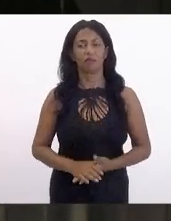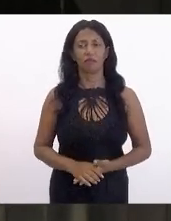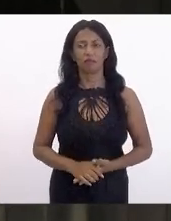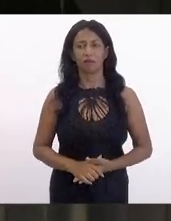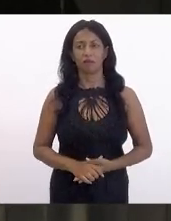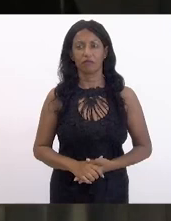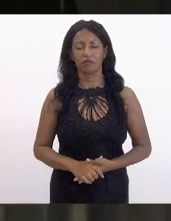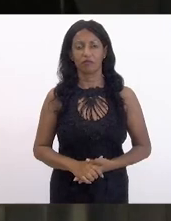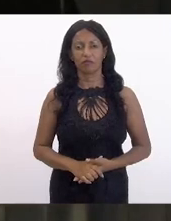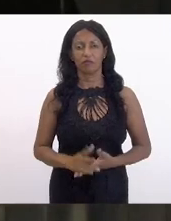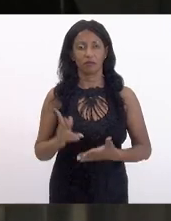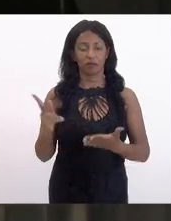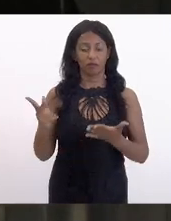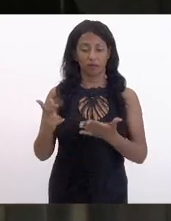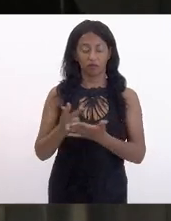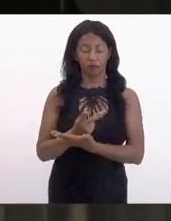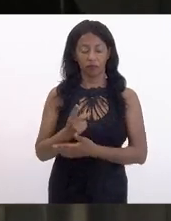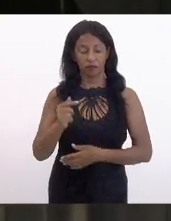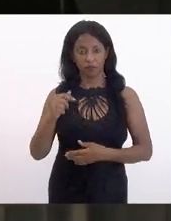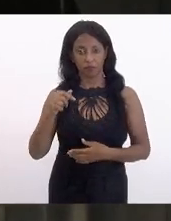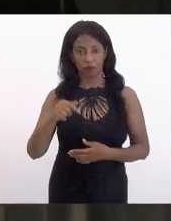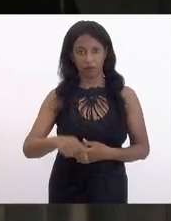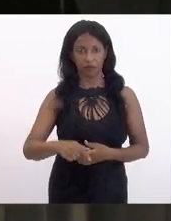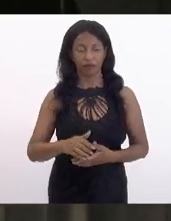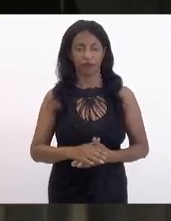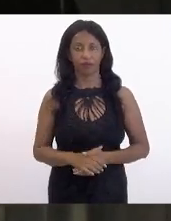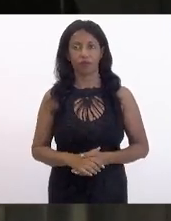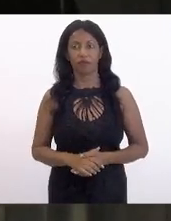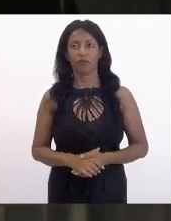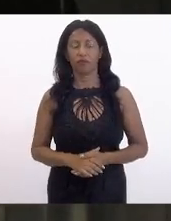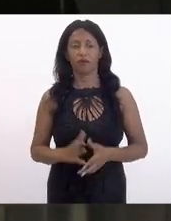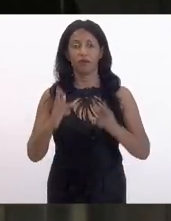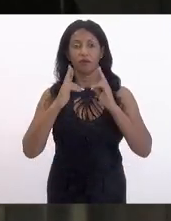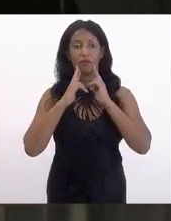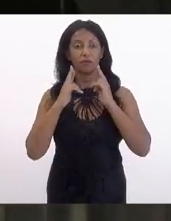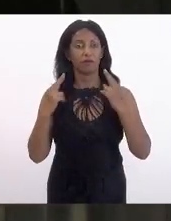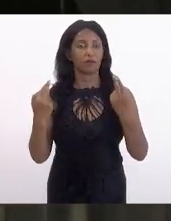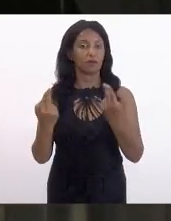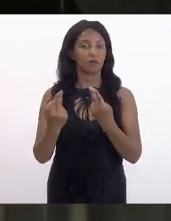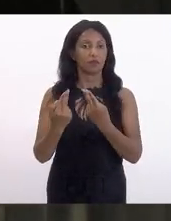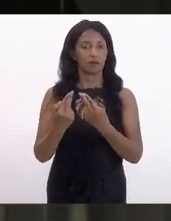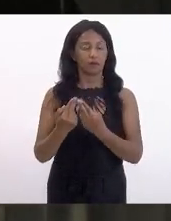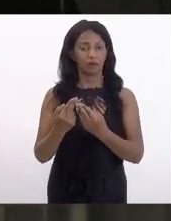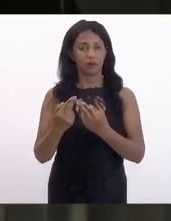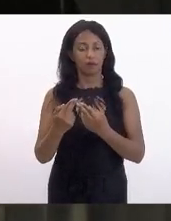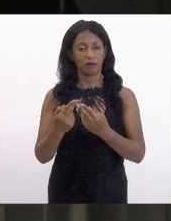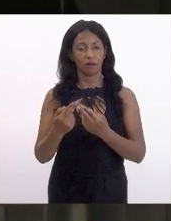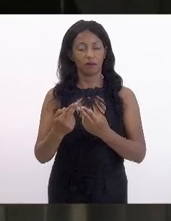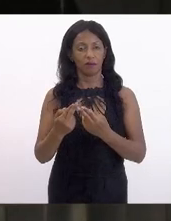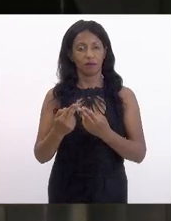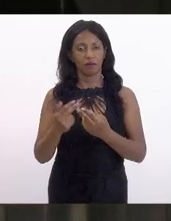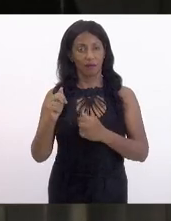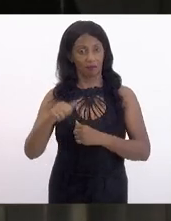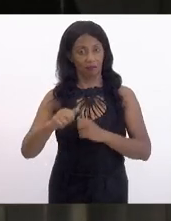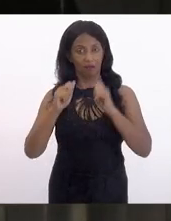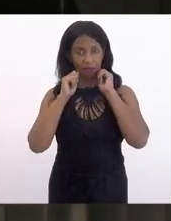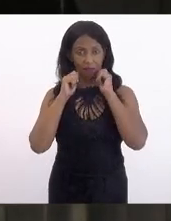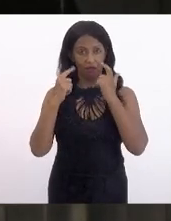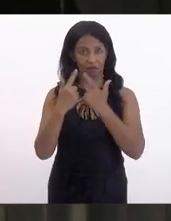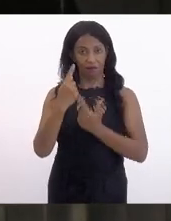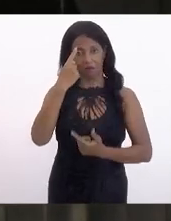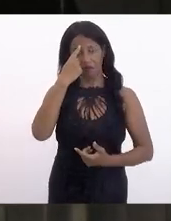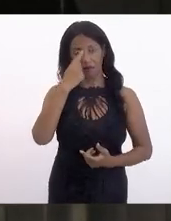que tivemos aqui e em reunião da Assembleia semana passada